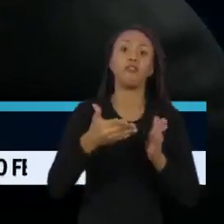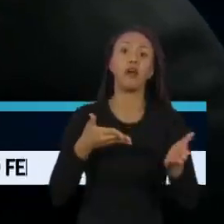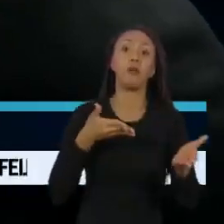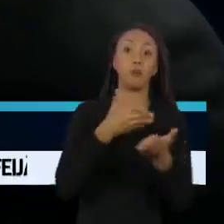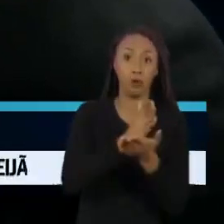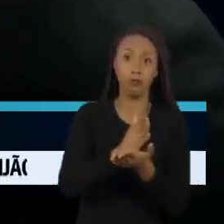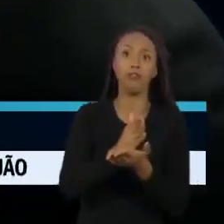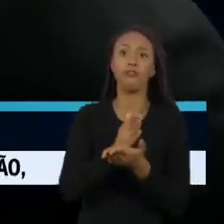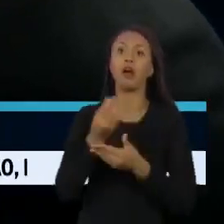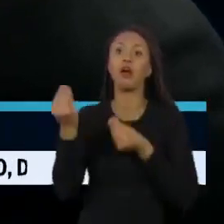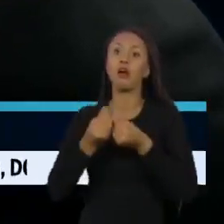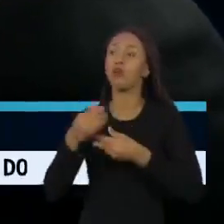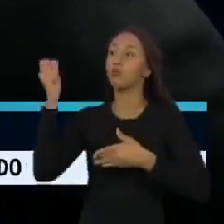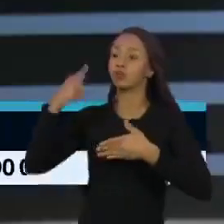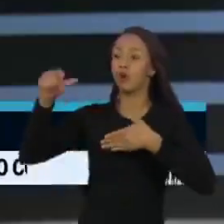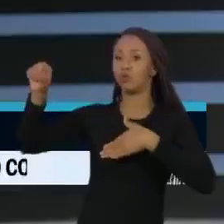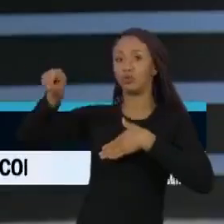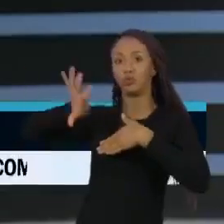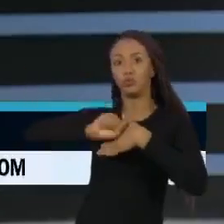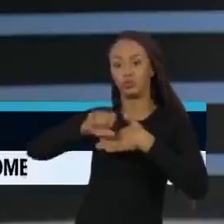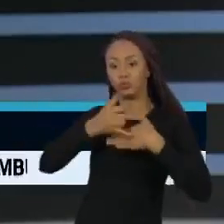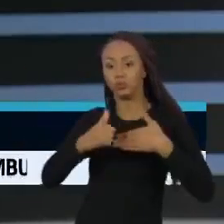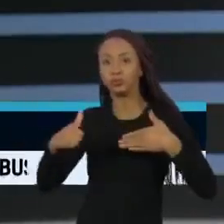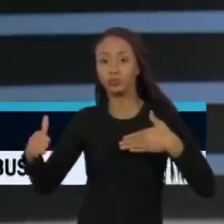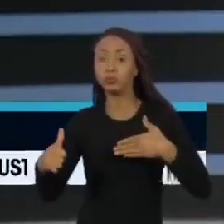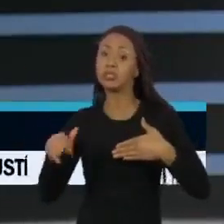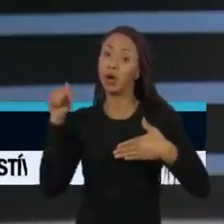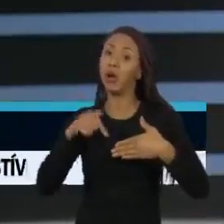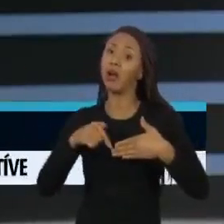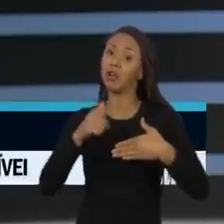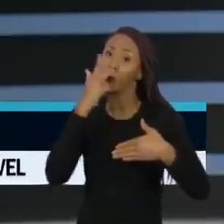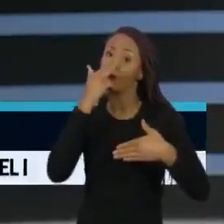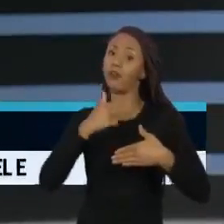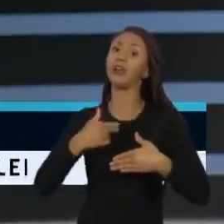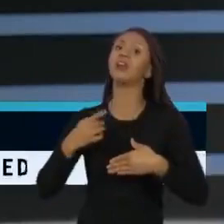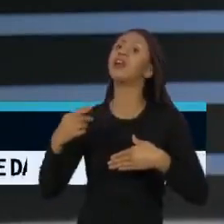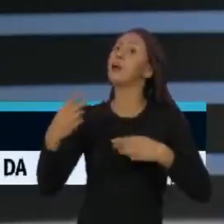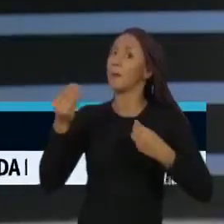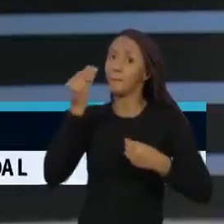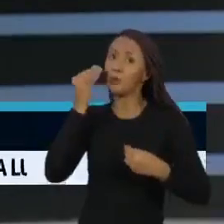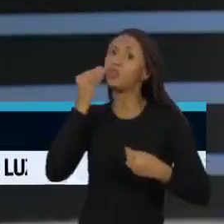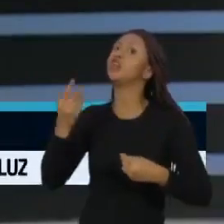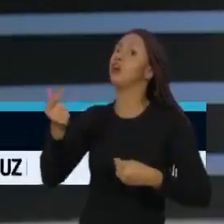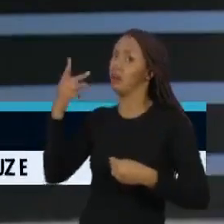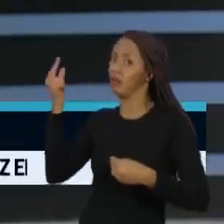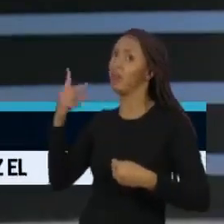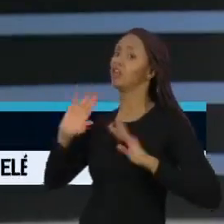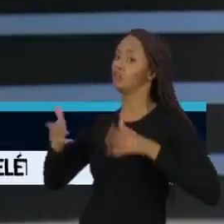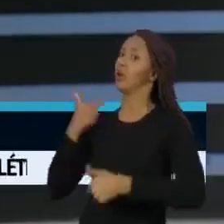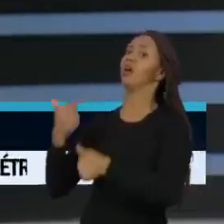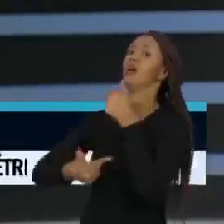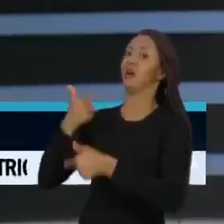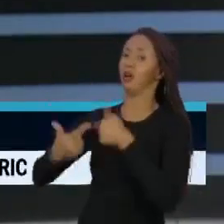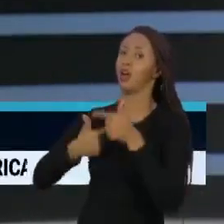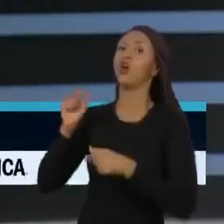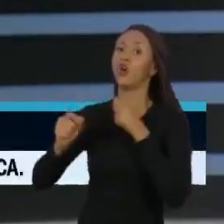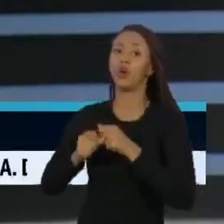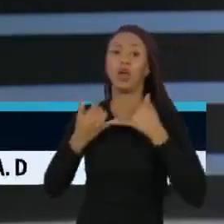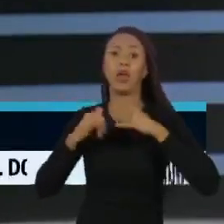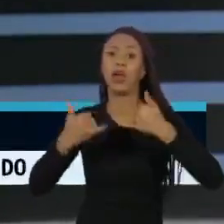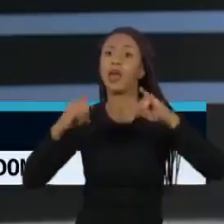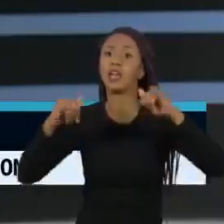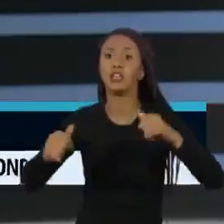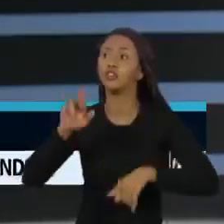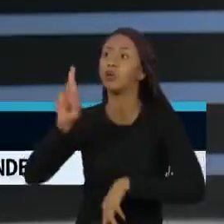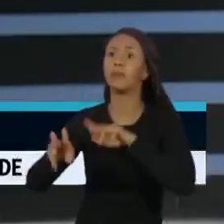investimento você vai ter investimento EA solar vai fazer vai cumprir o papel que ele já está cumprindo há muito tempo no Brasil que é a geração de energia